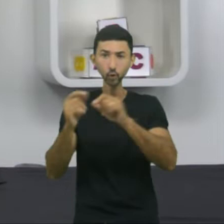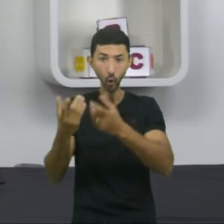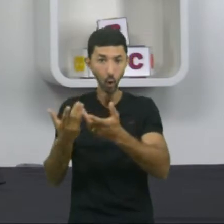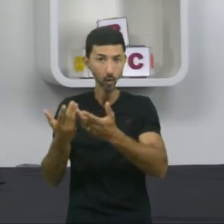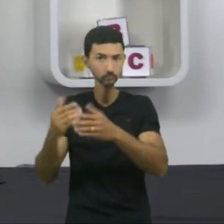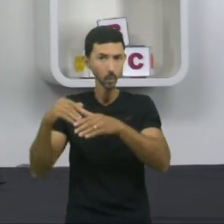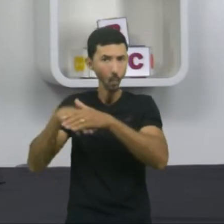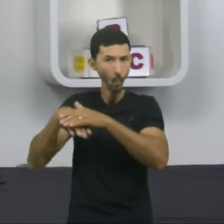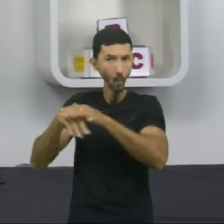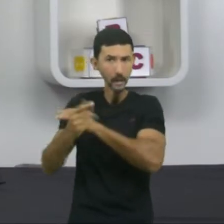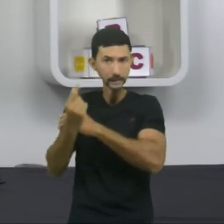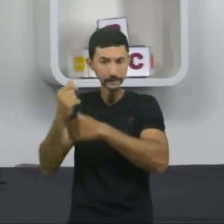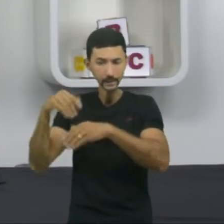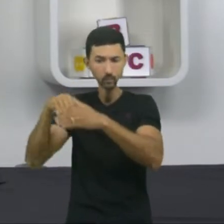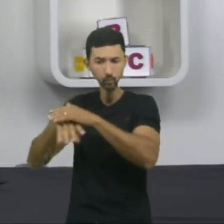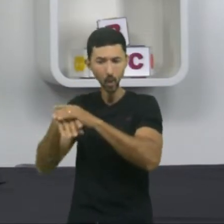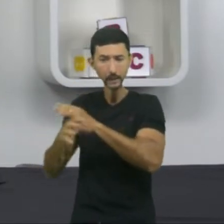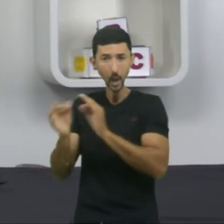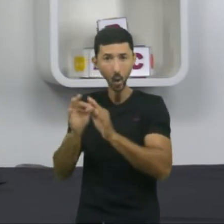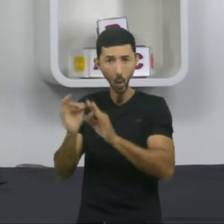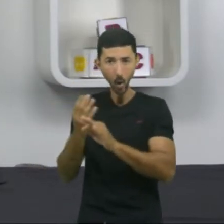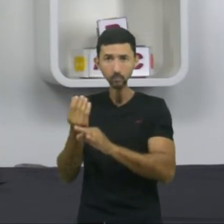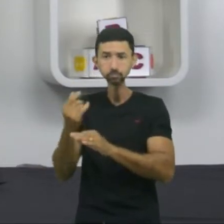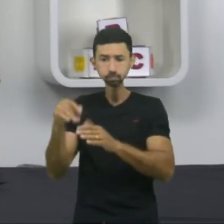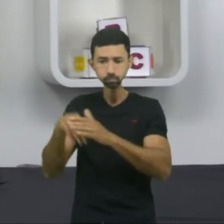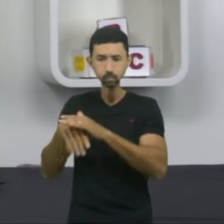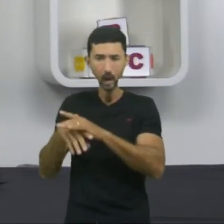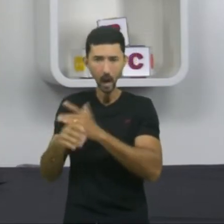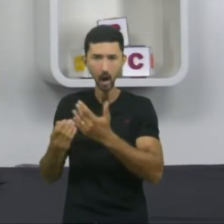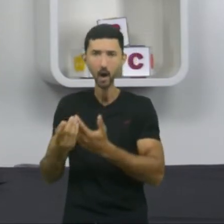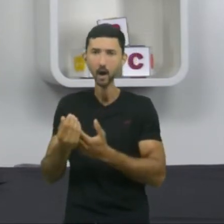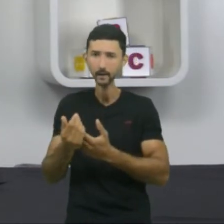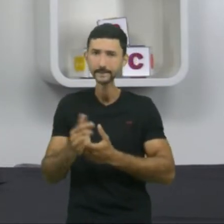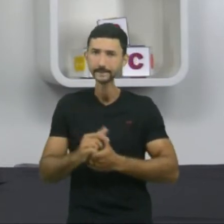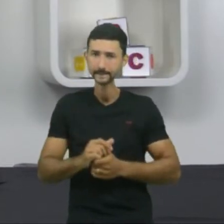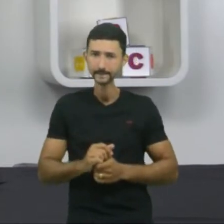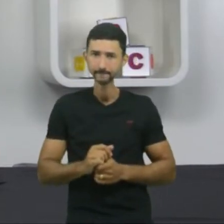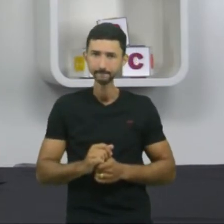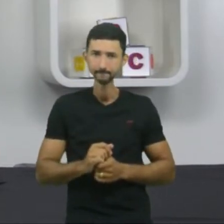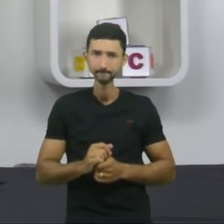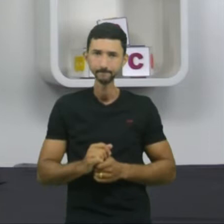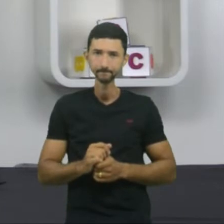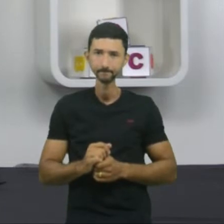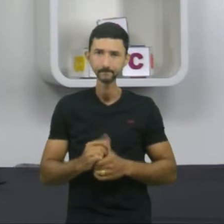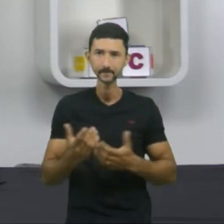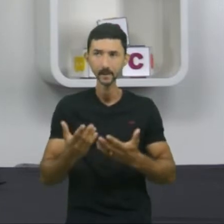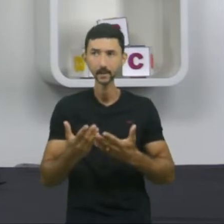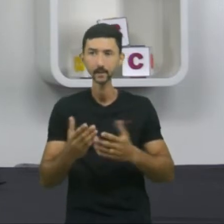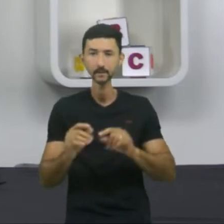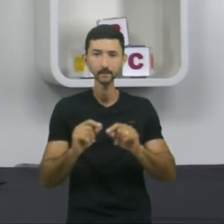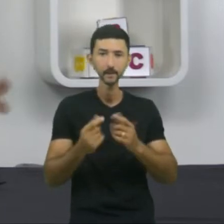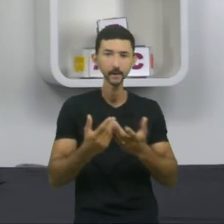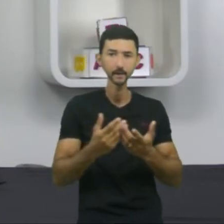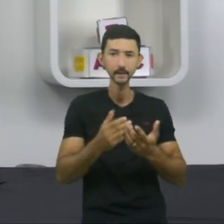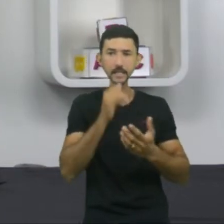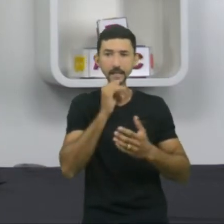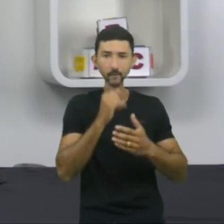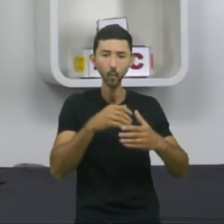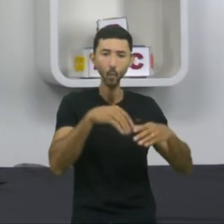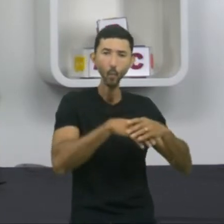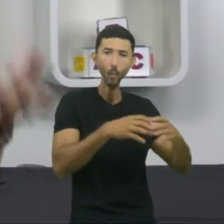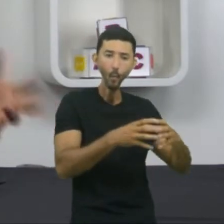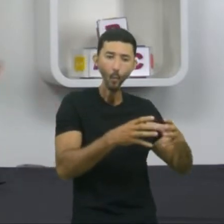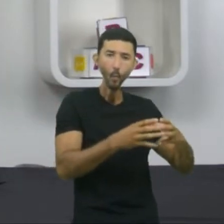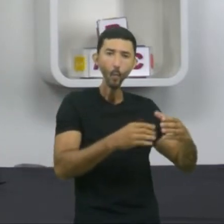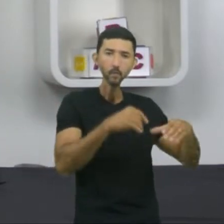poupar, que você quer organizar as suas finanças, as suas economias, E ao invés de você guardar num cofrinho